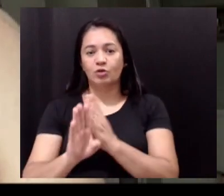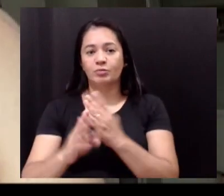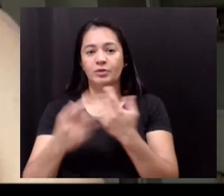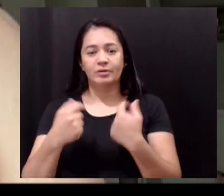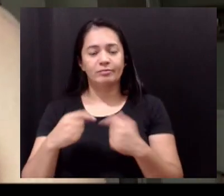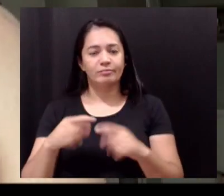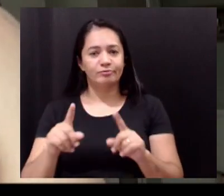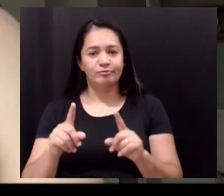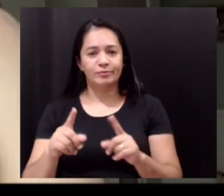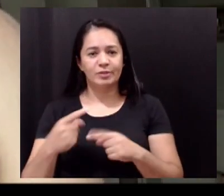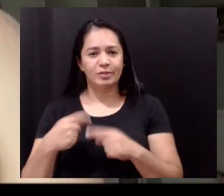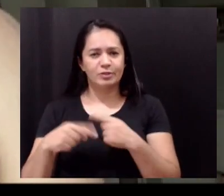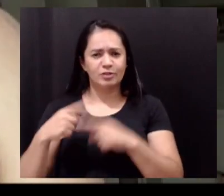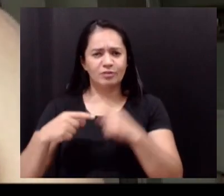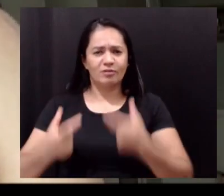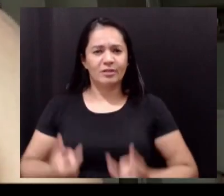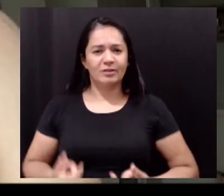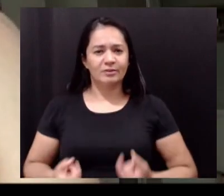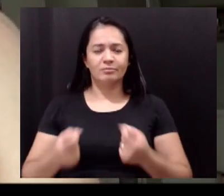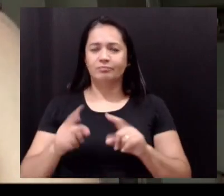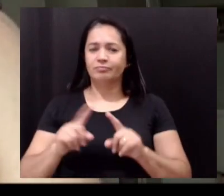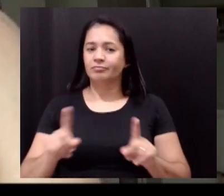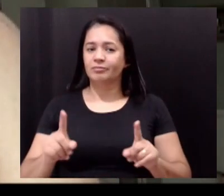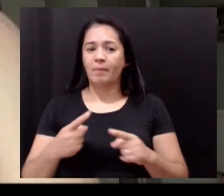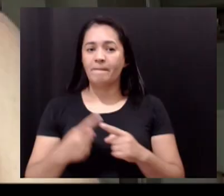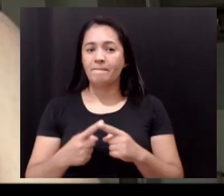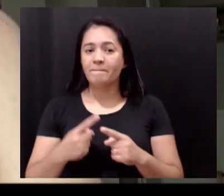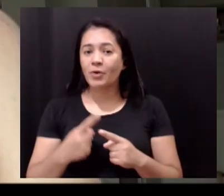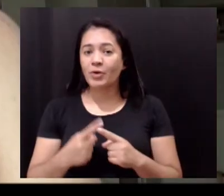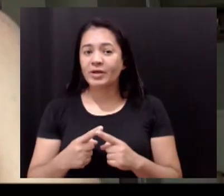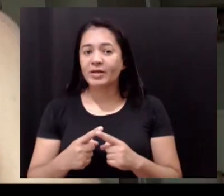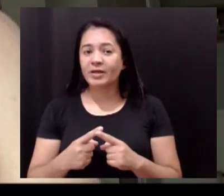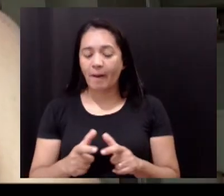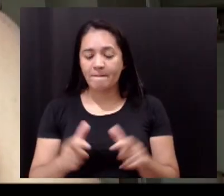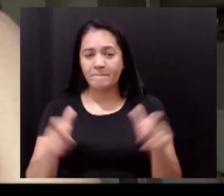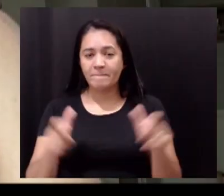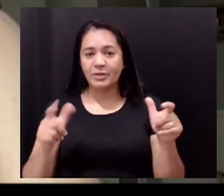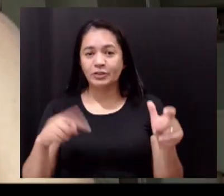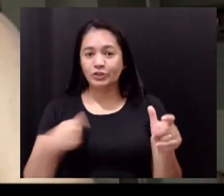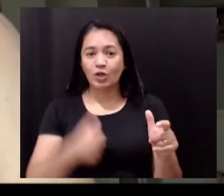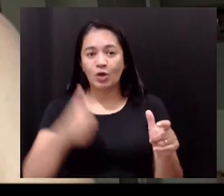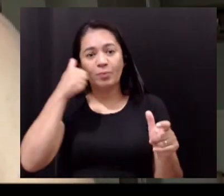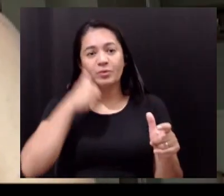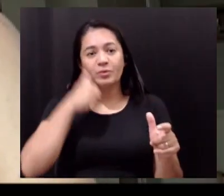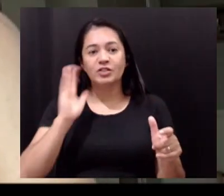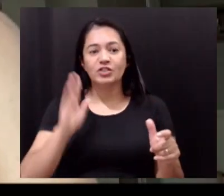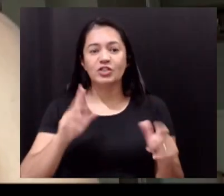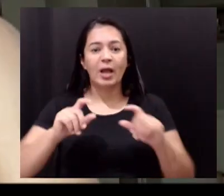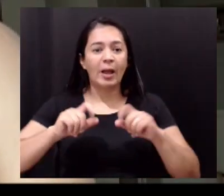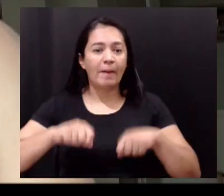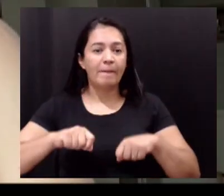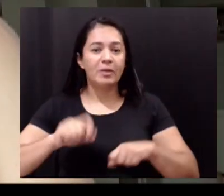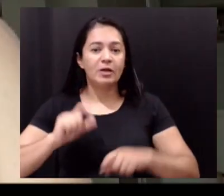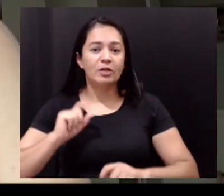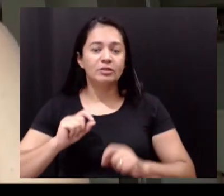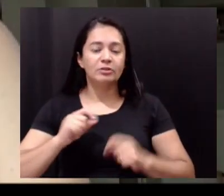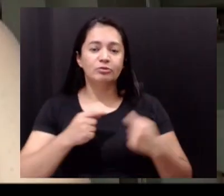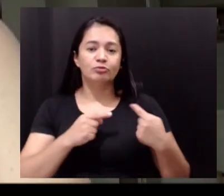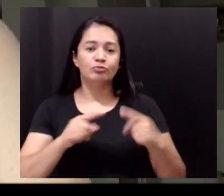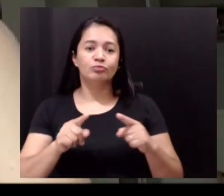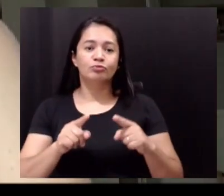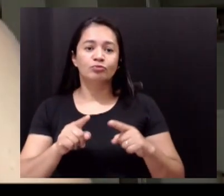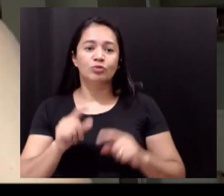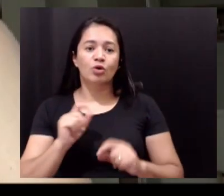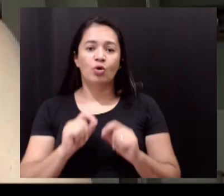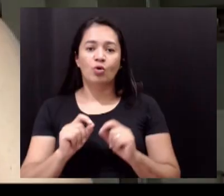desenvolver câncer, porque a grande maioria de nós, mulheres, somos capazes de combater, termos